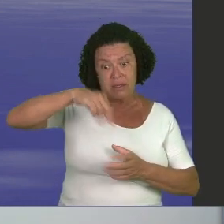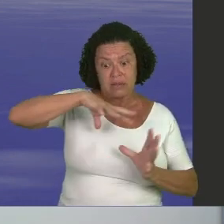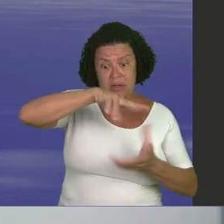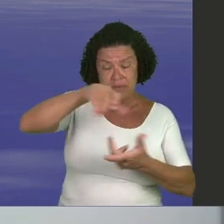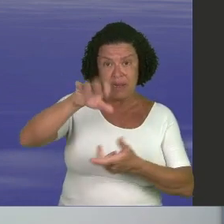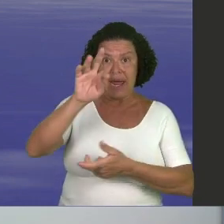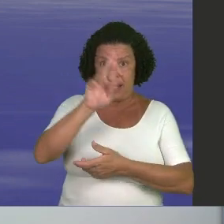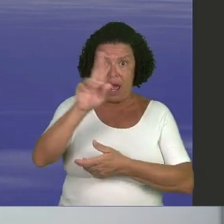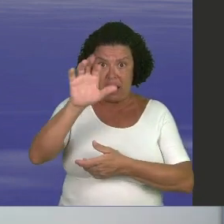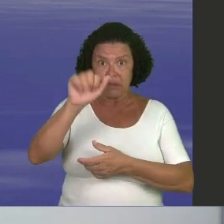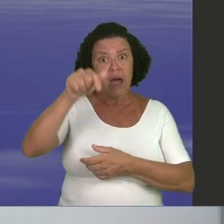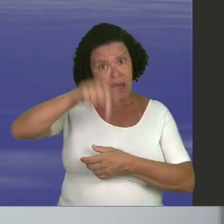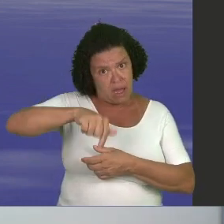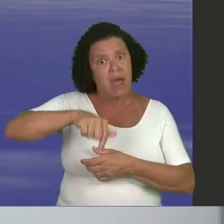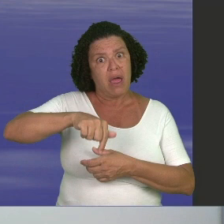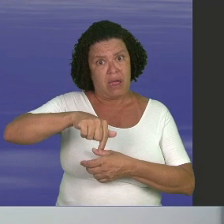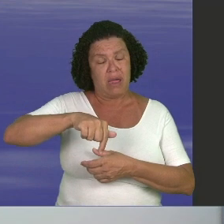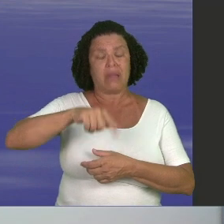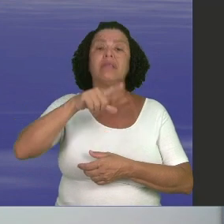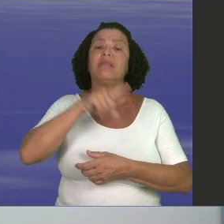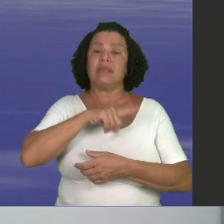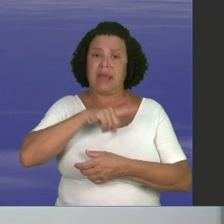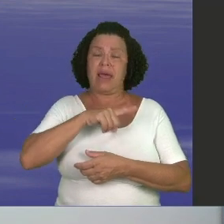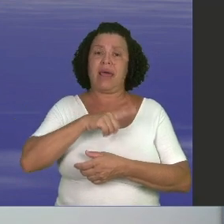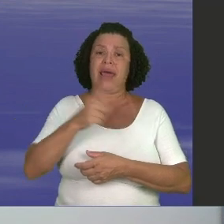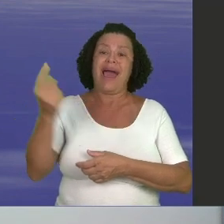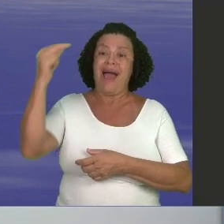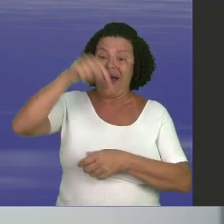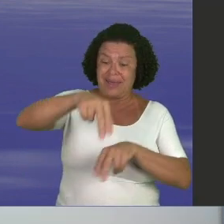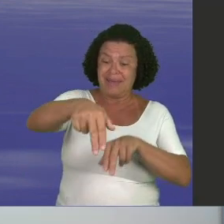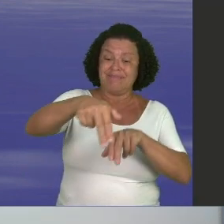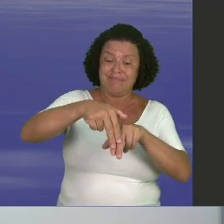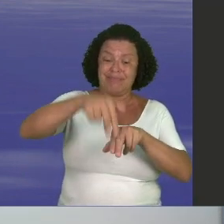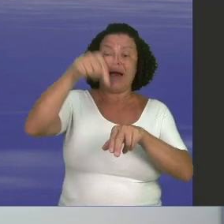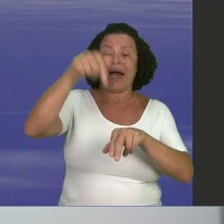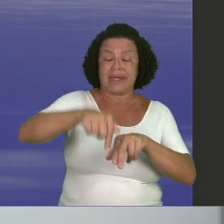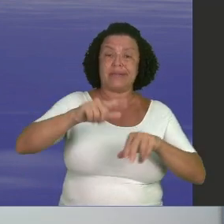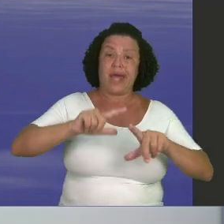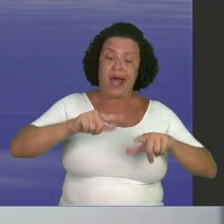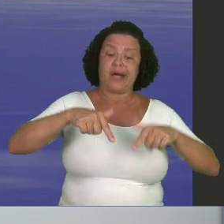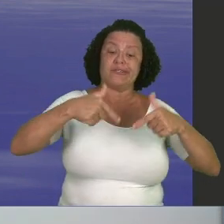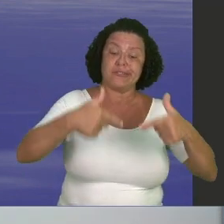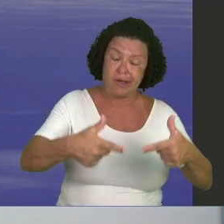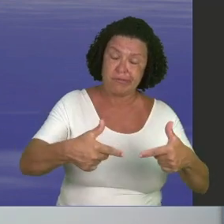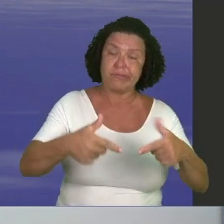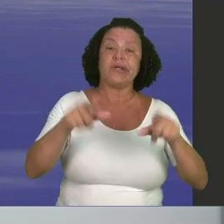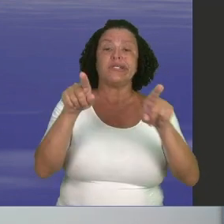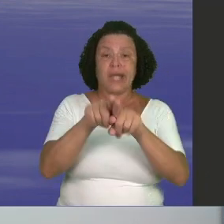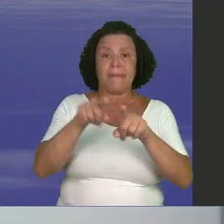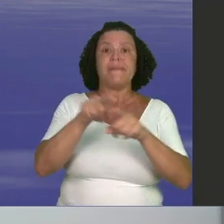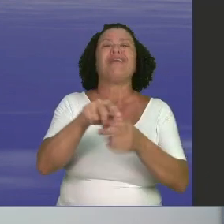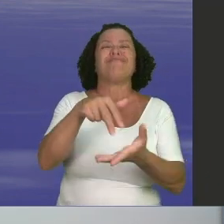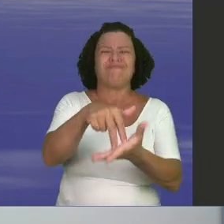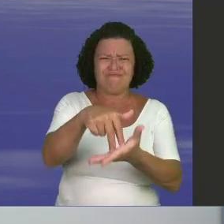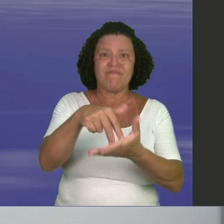provas e expiações, temos que ter ação, mas temos que também ter